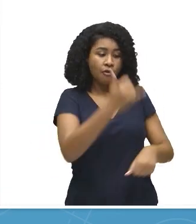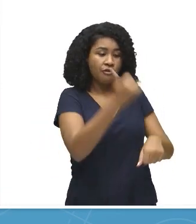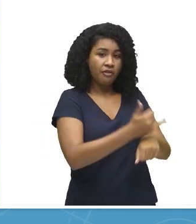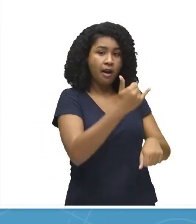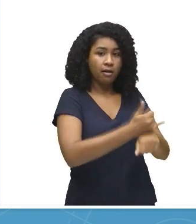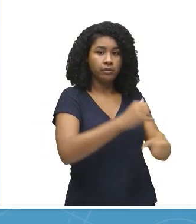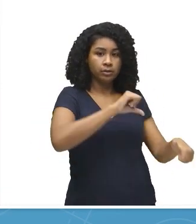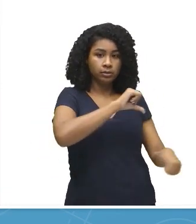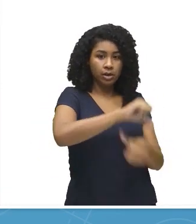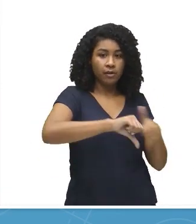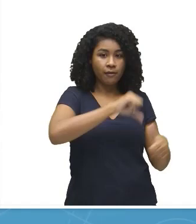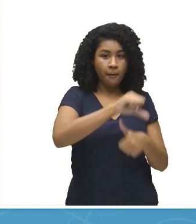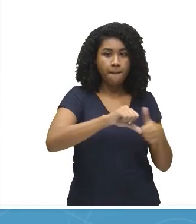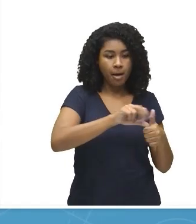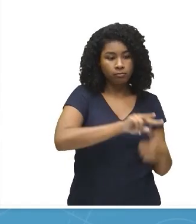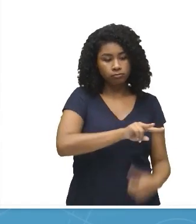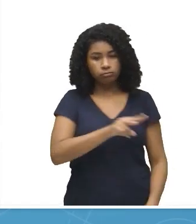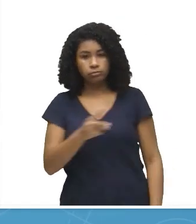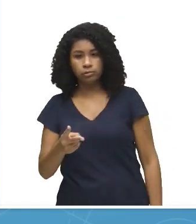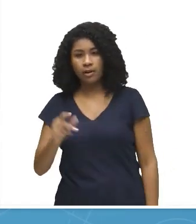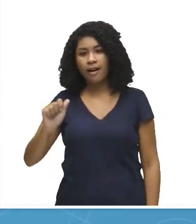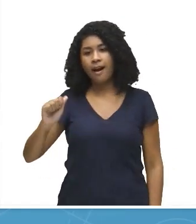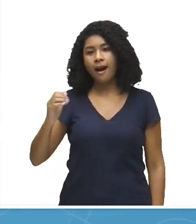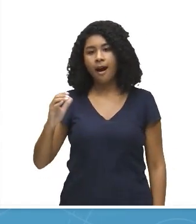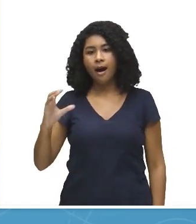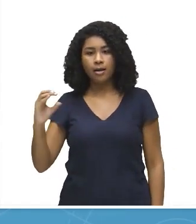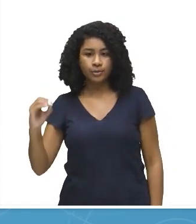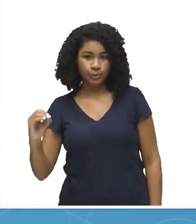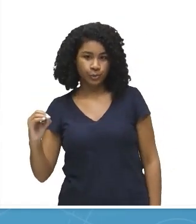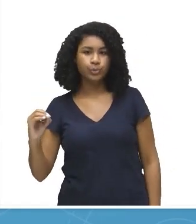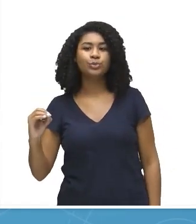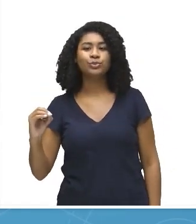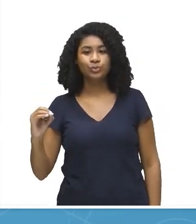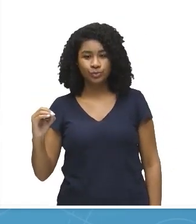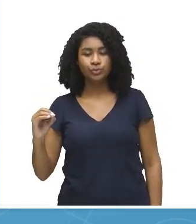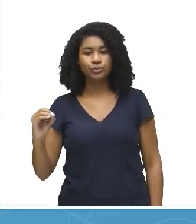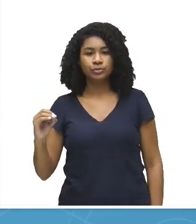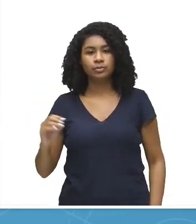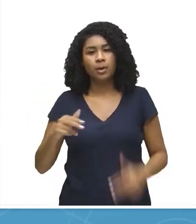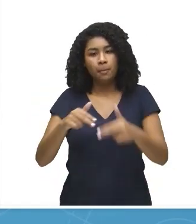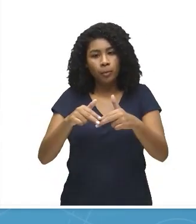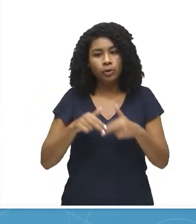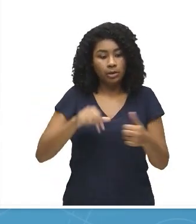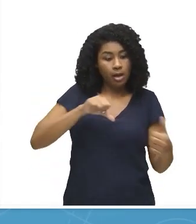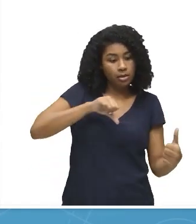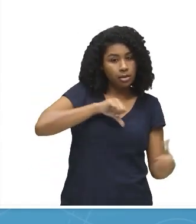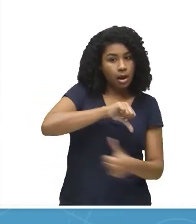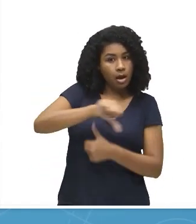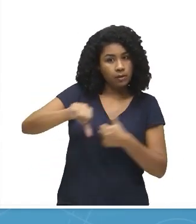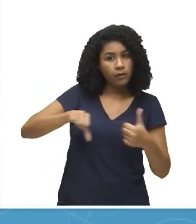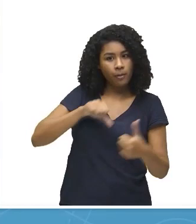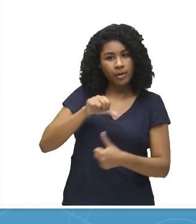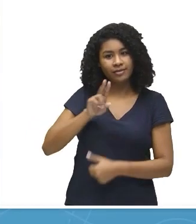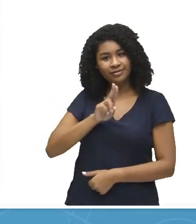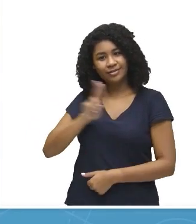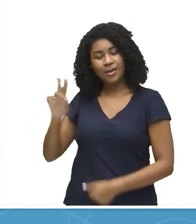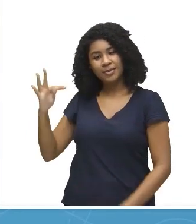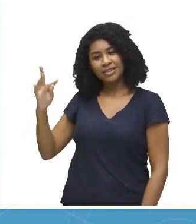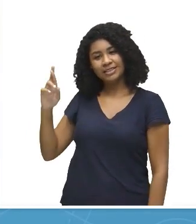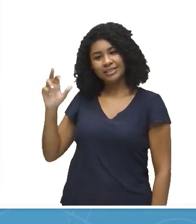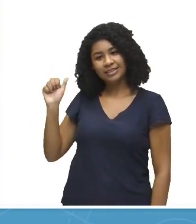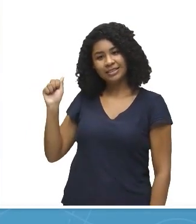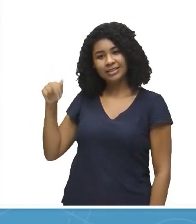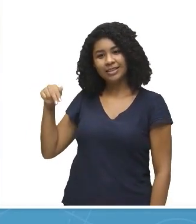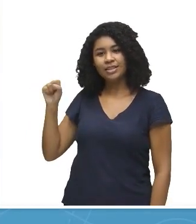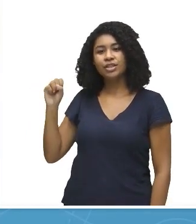transformado em aço, né? Então, ele foi transformado, por isso o nome aí, indústria de transformação. Aí